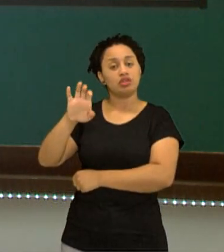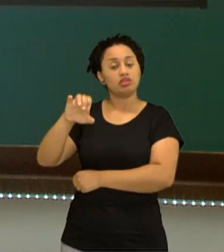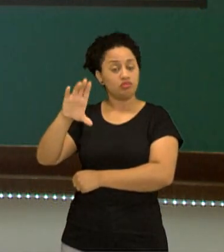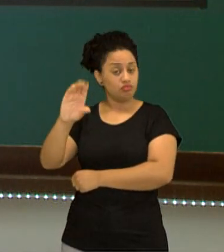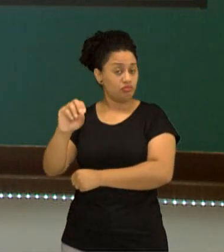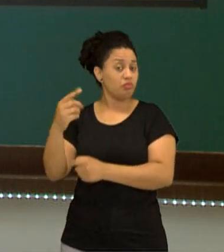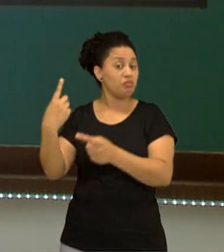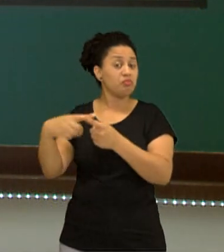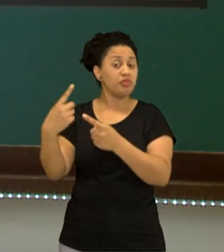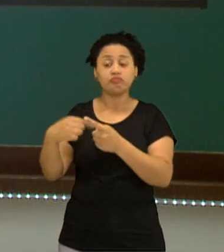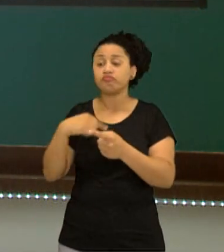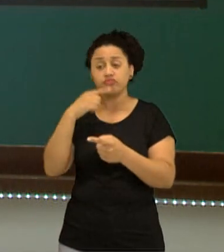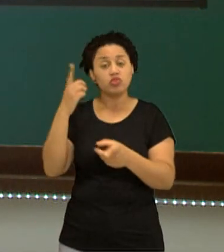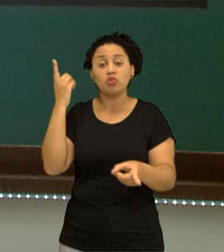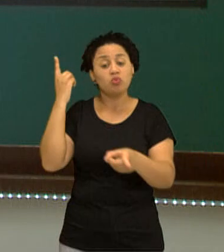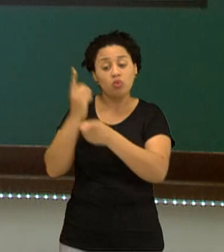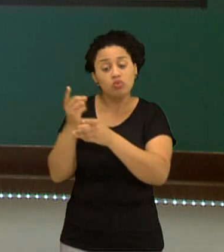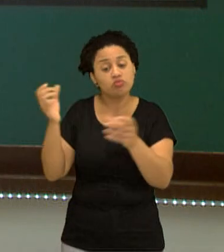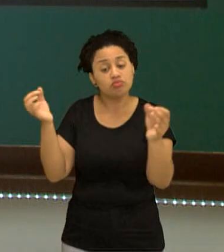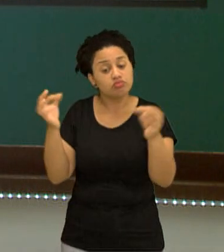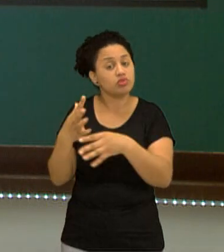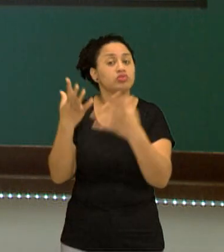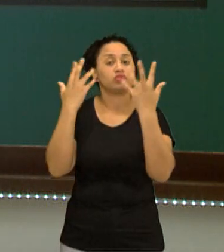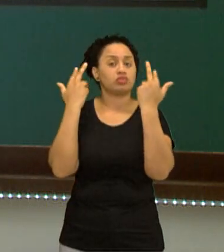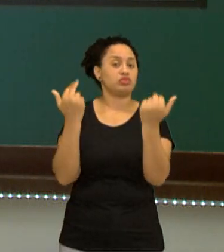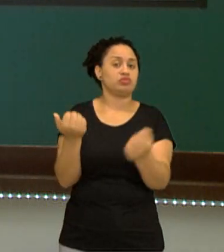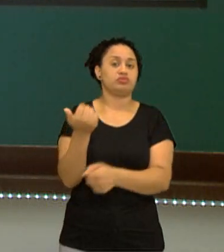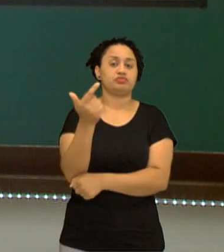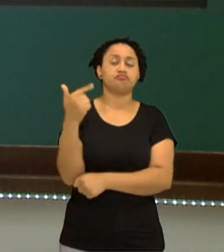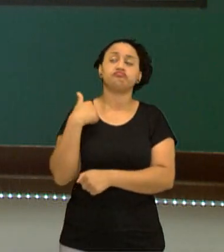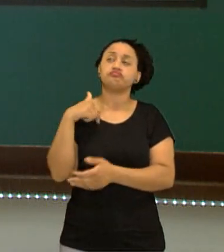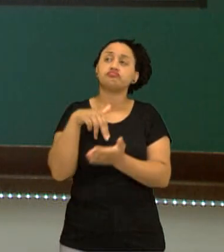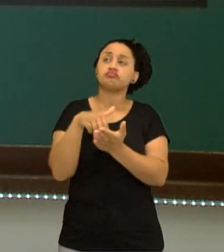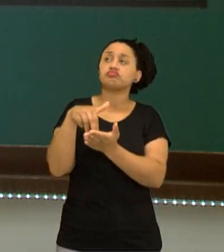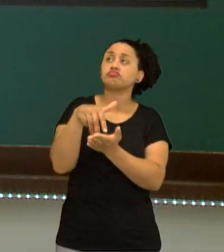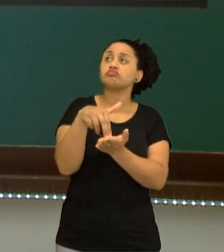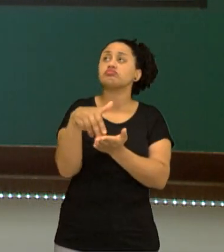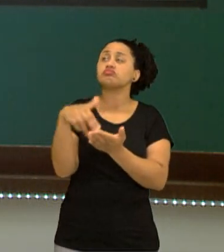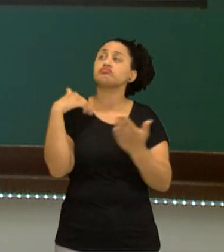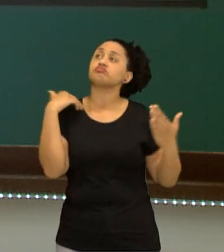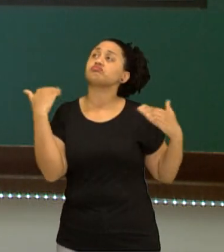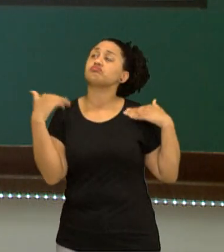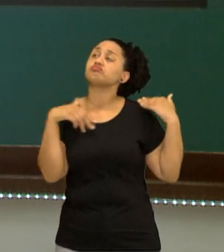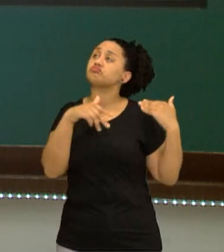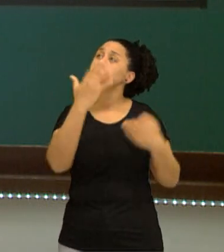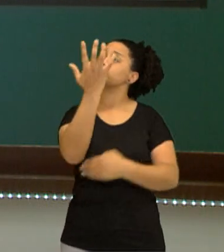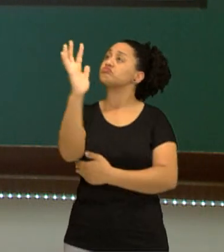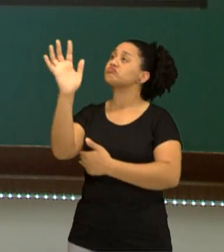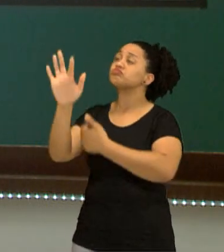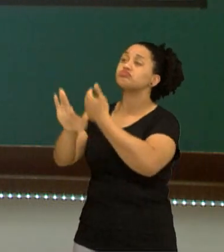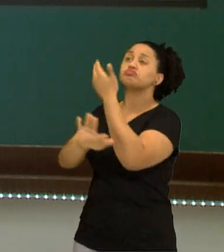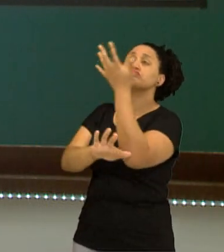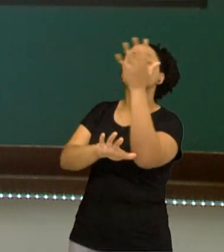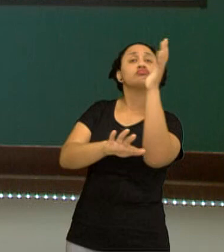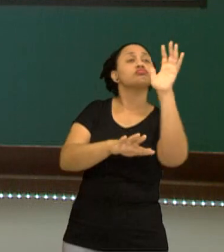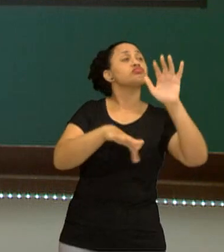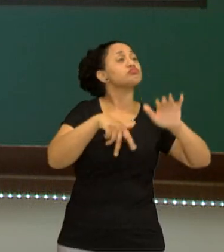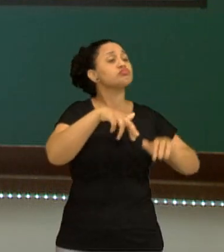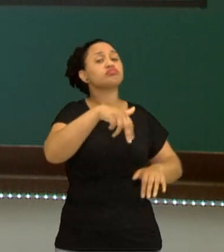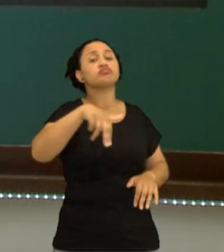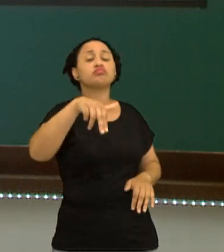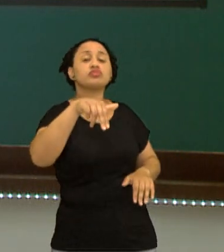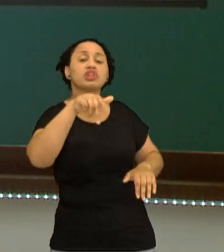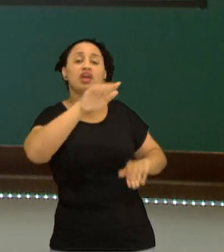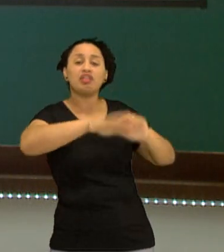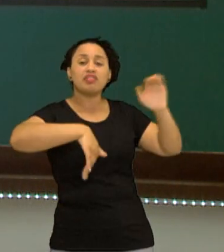não encontramos ele dessa forma na natureza. Estou andando lá novamente, na floresta, num bosque, nadando